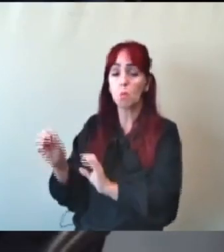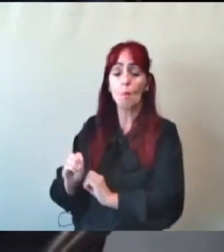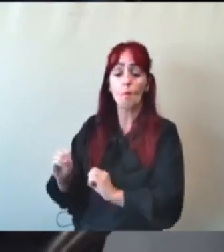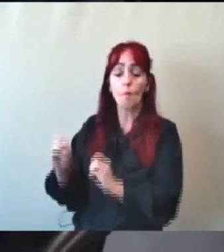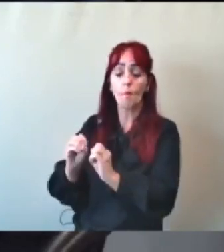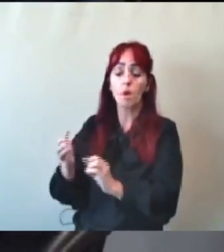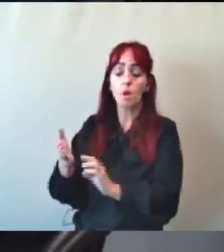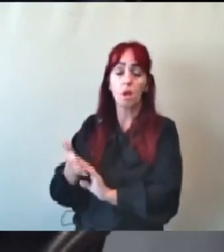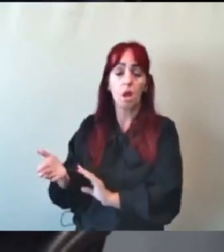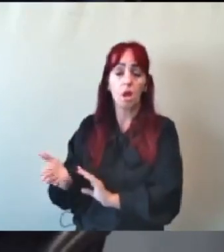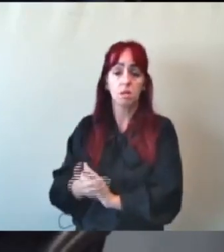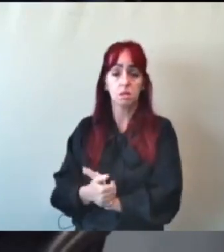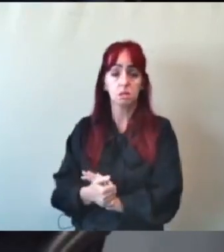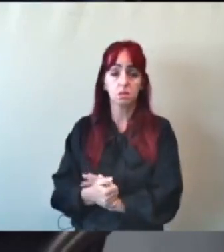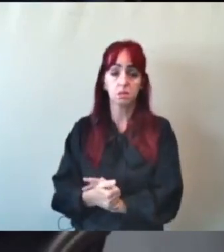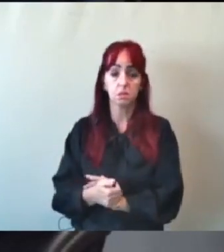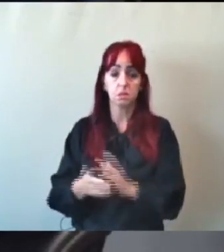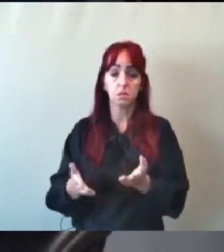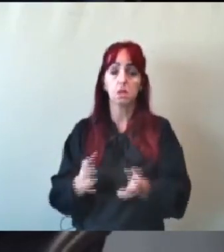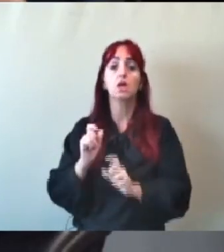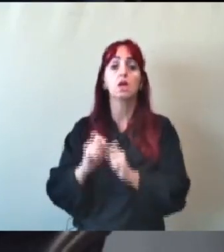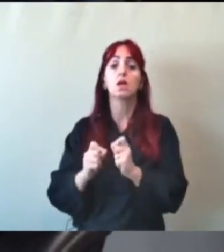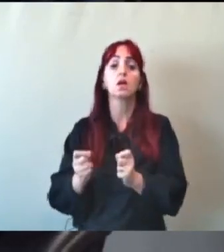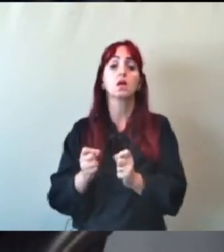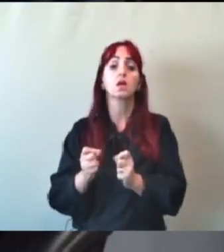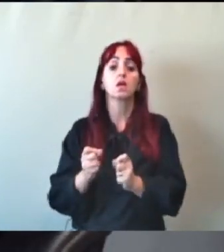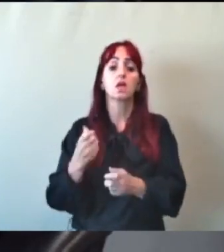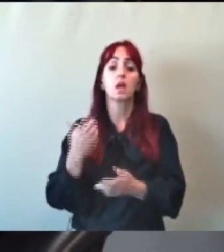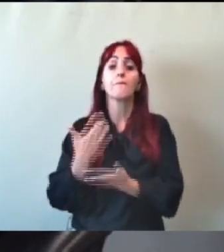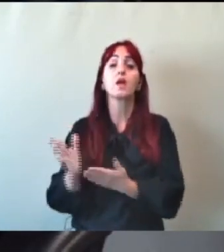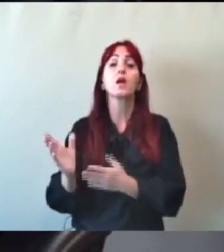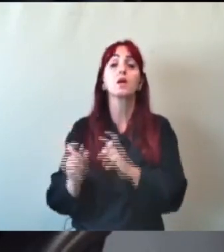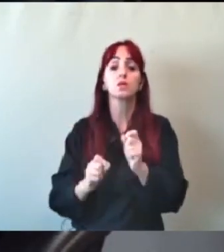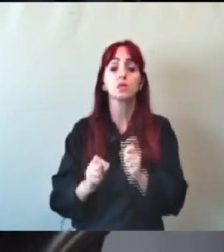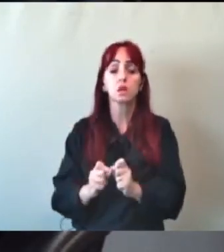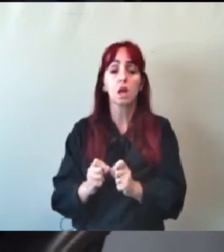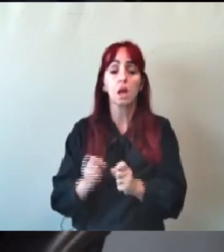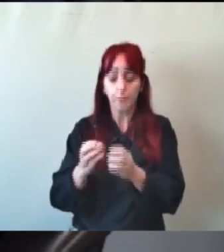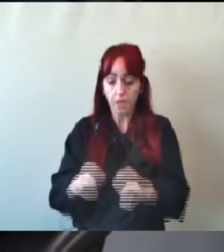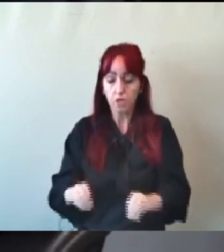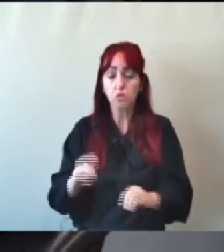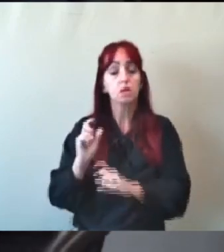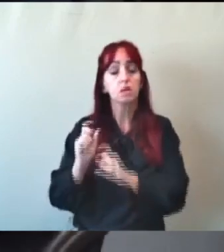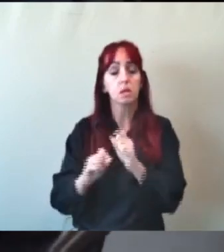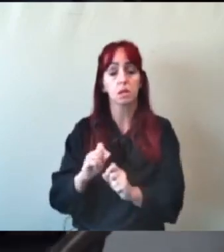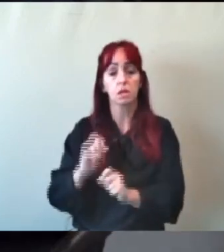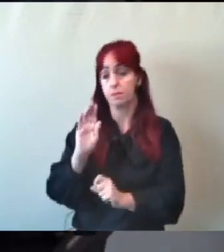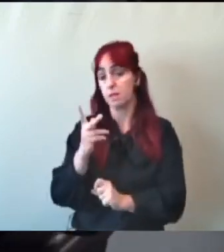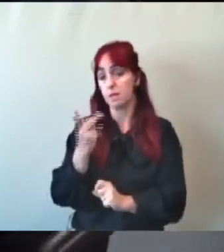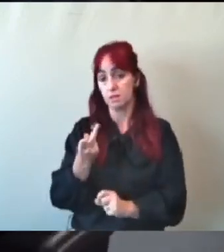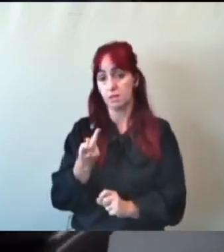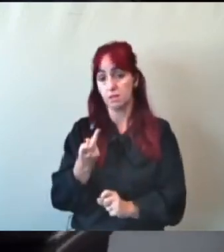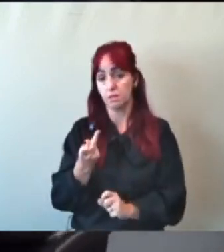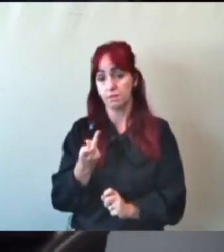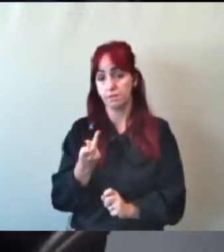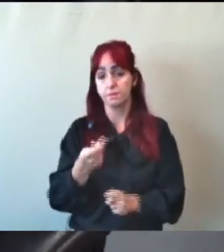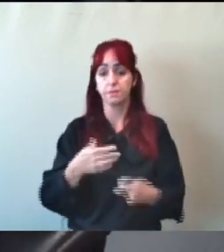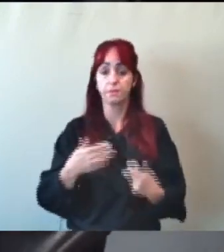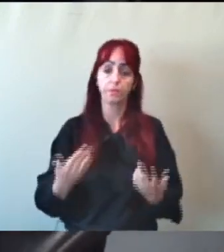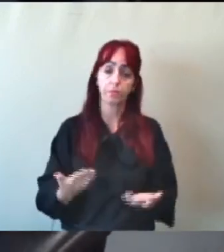e quem perde é a cidade, quem perde é Belo Horizonte. Então,